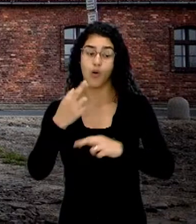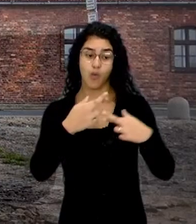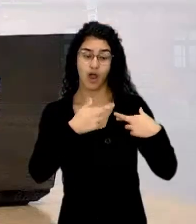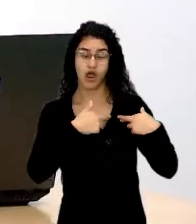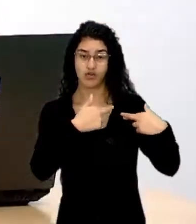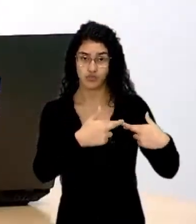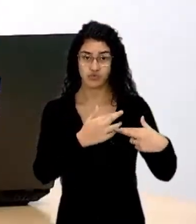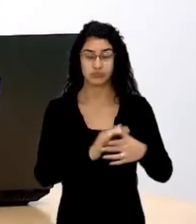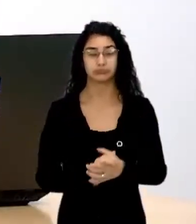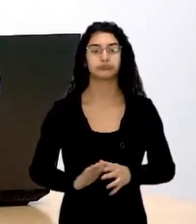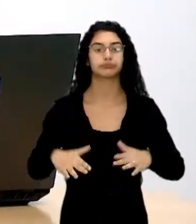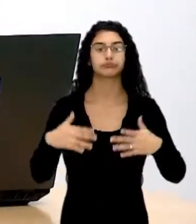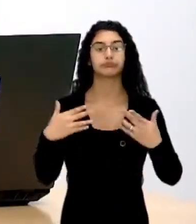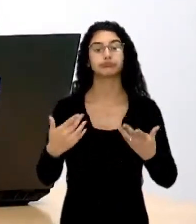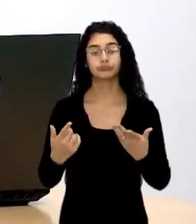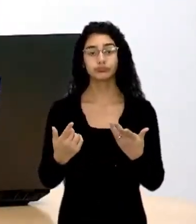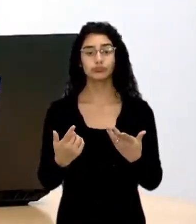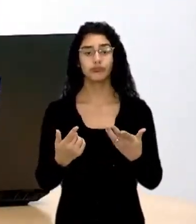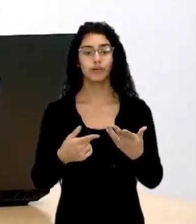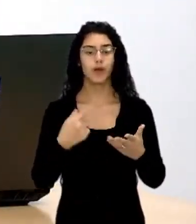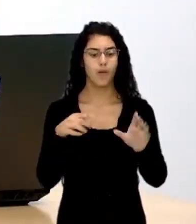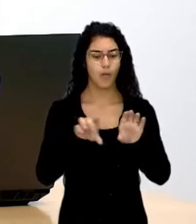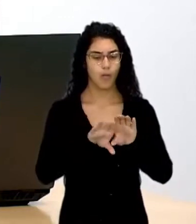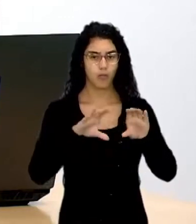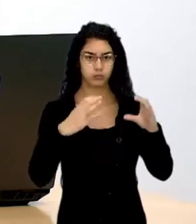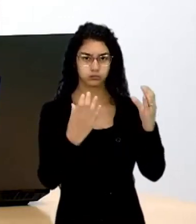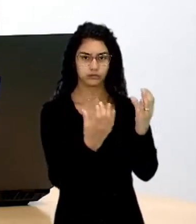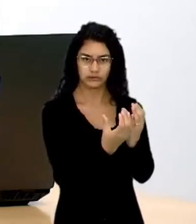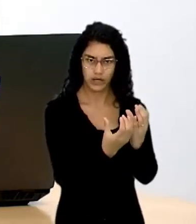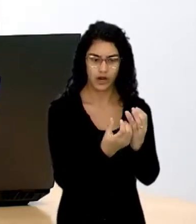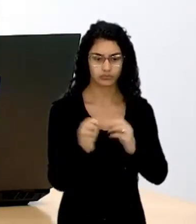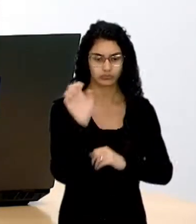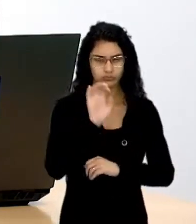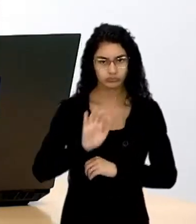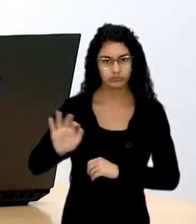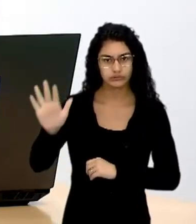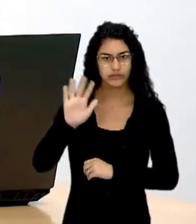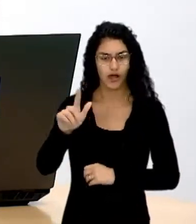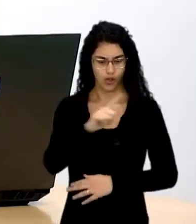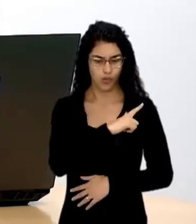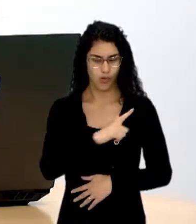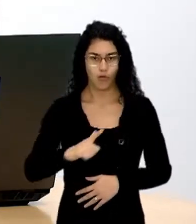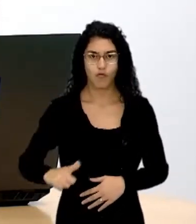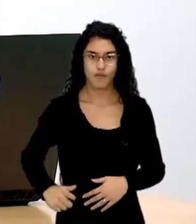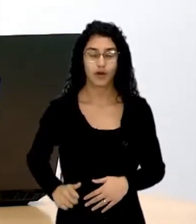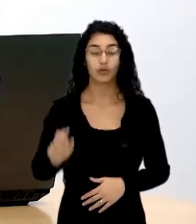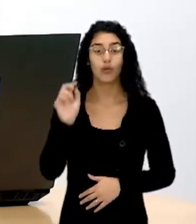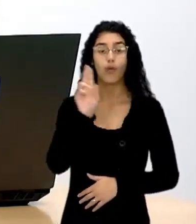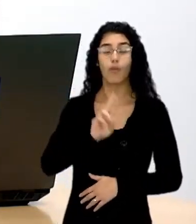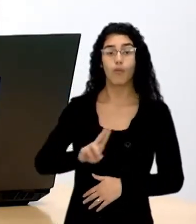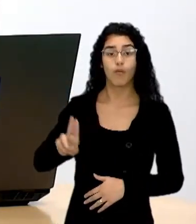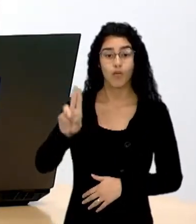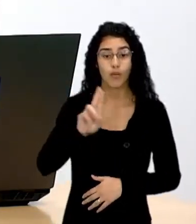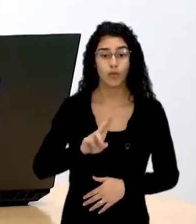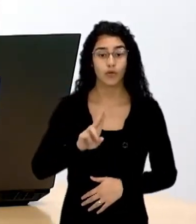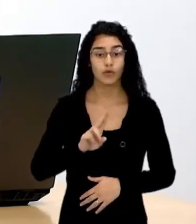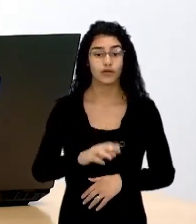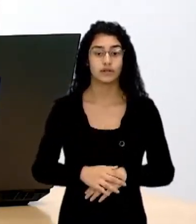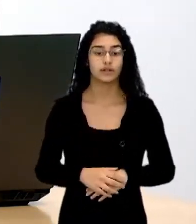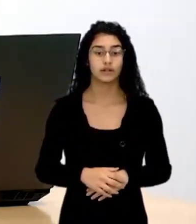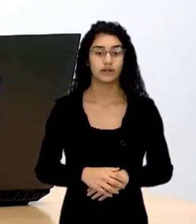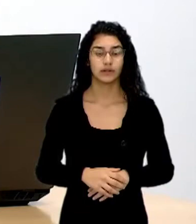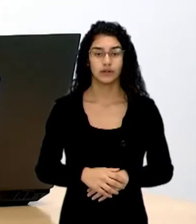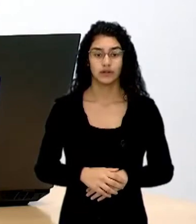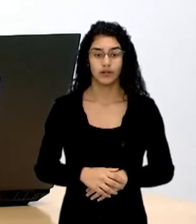religiosos. Então, quando uma comunidade, quando um estado, quando um governo utiliza ações que